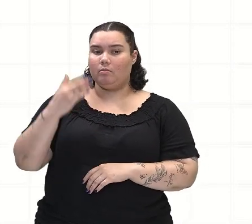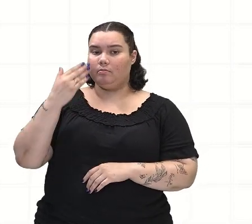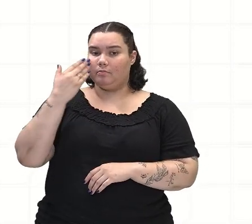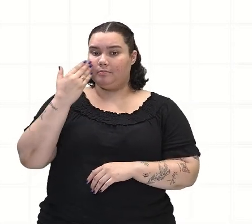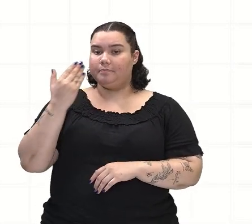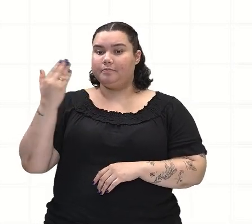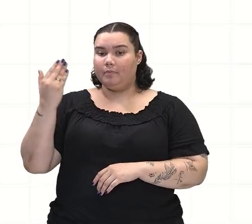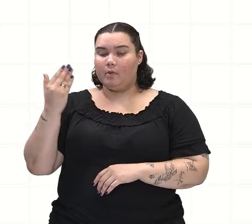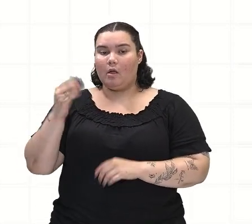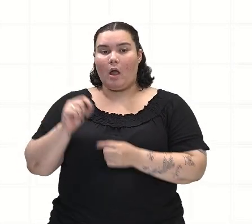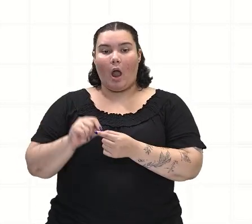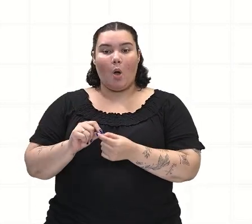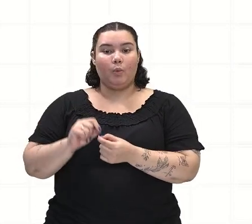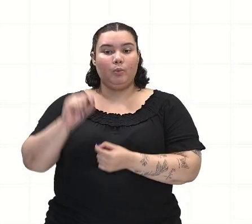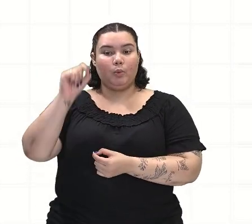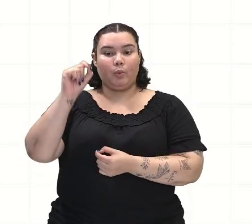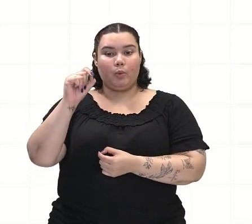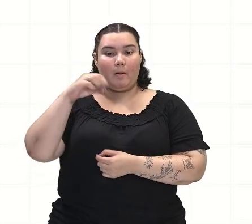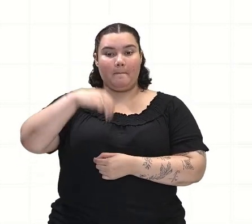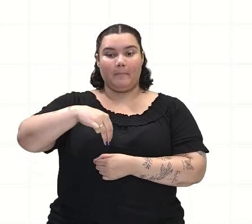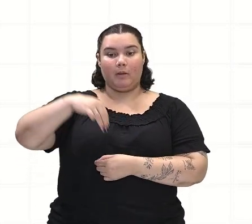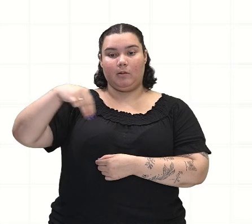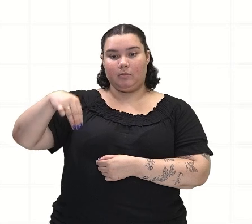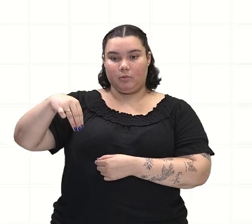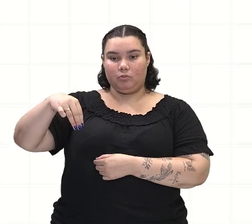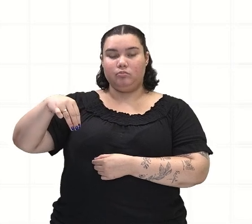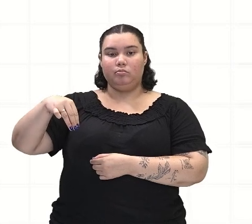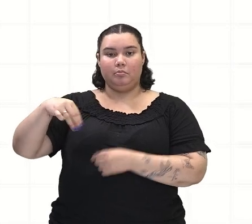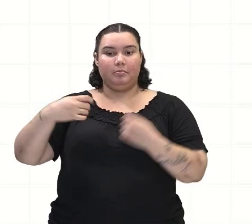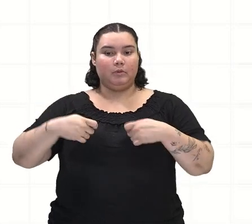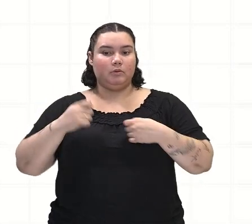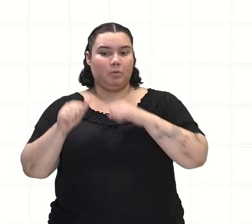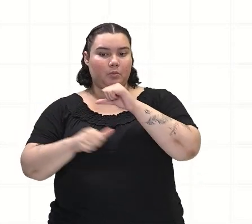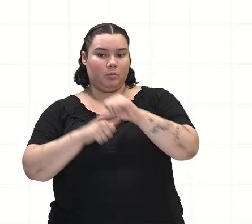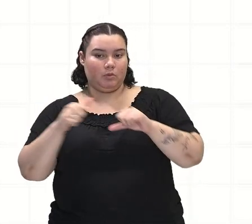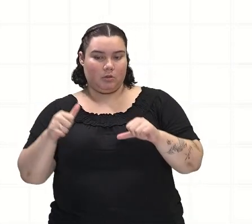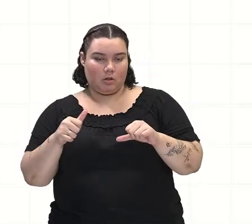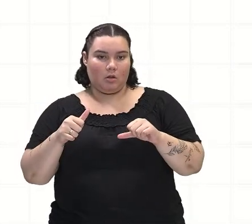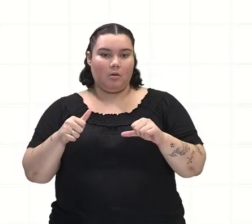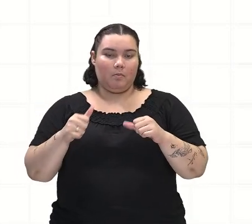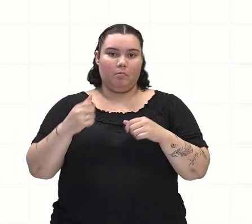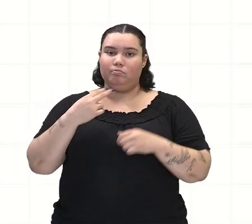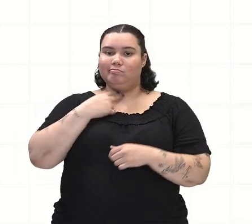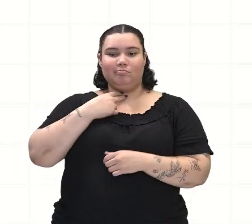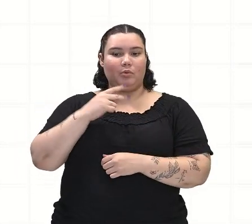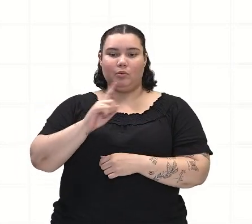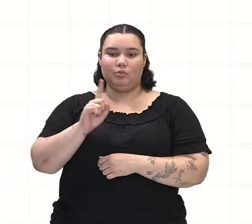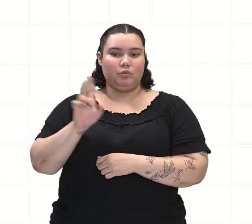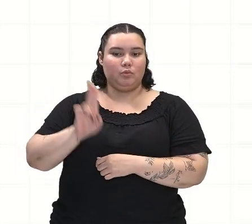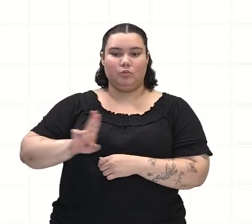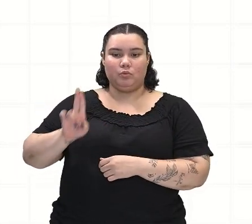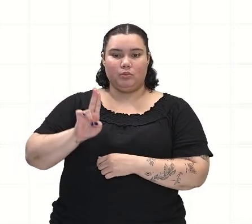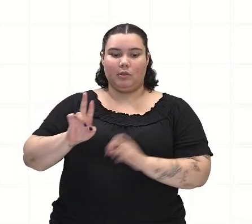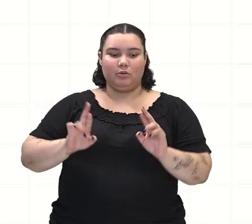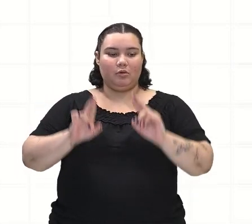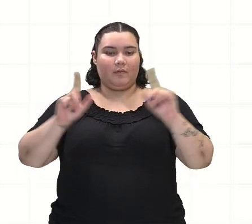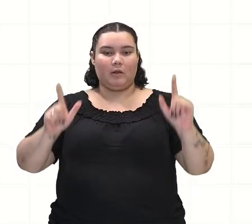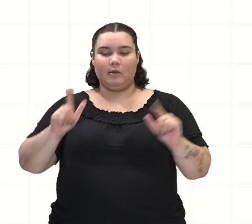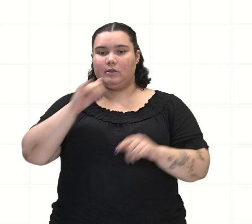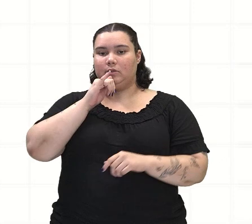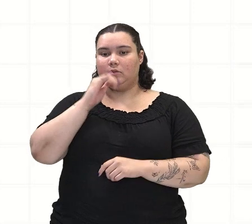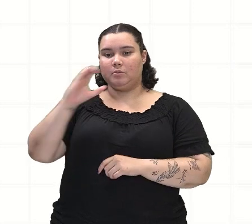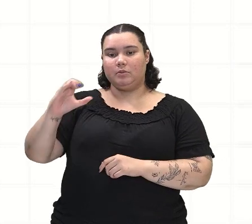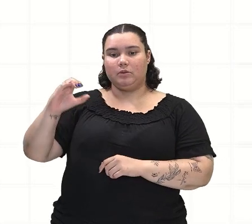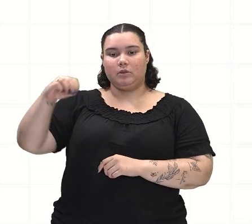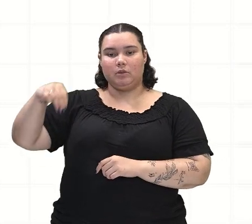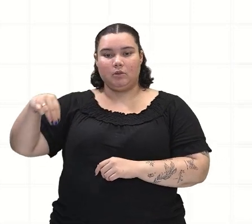essa medida da altura que está em milímetro, né? Então, eu não posso usar unidades de medidas diferentes na fórmula, né?